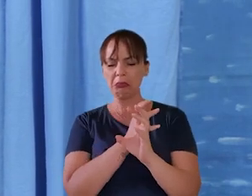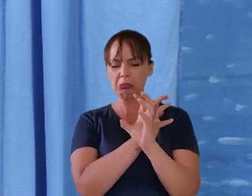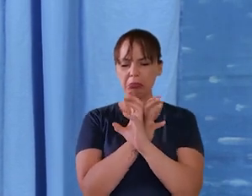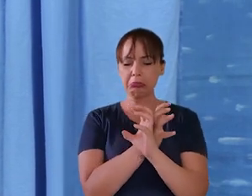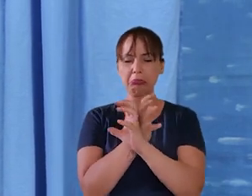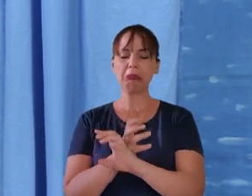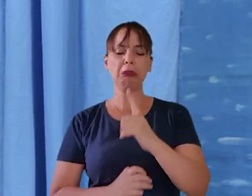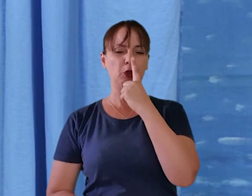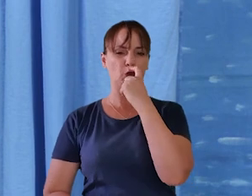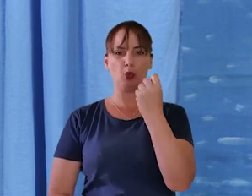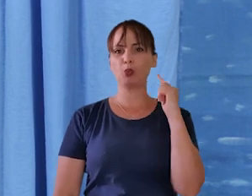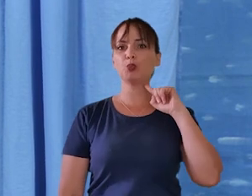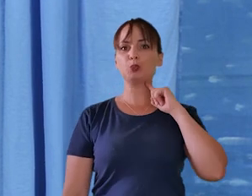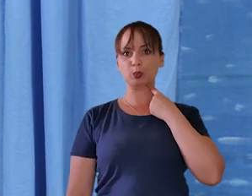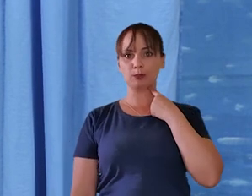sujas?